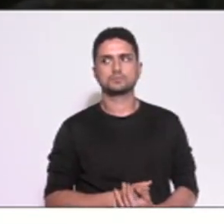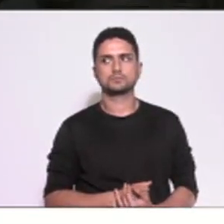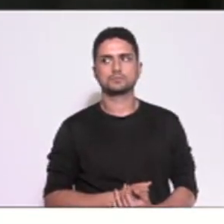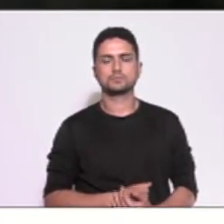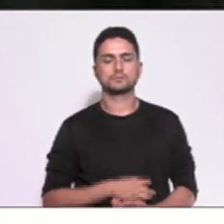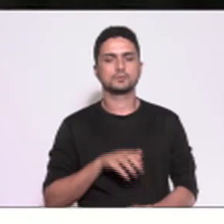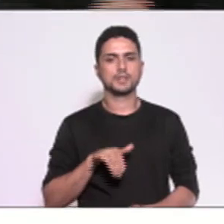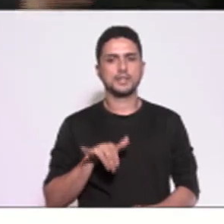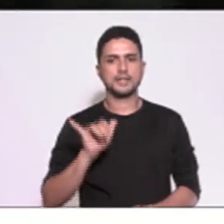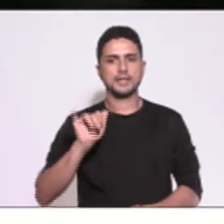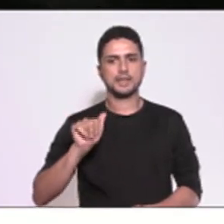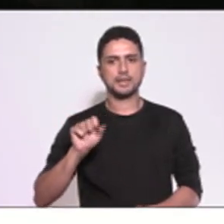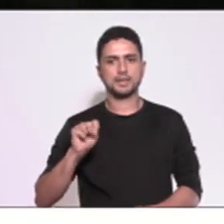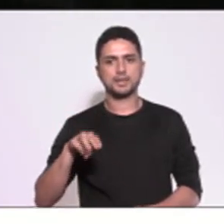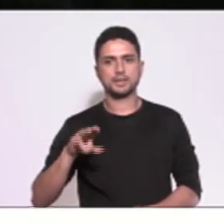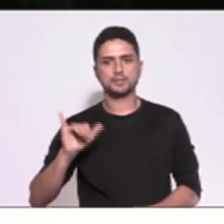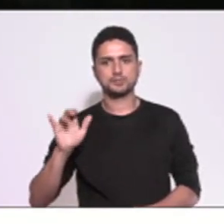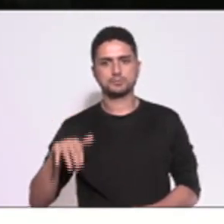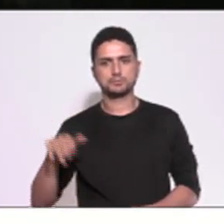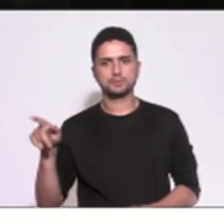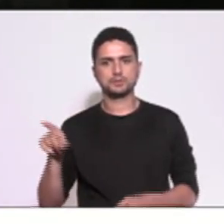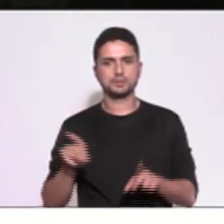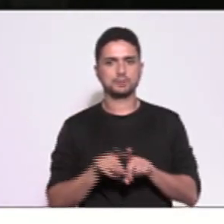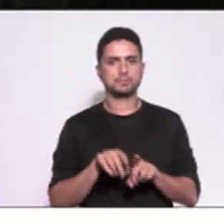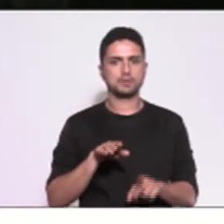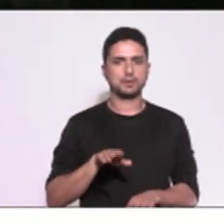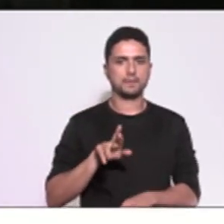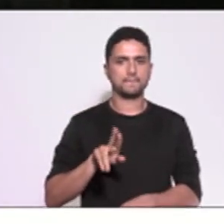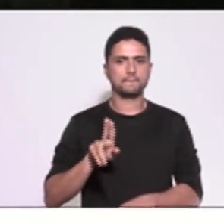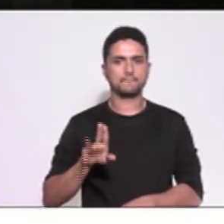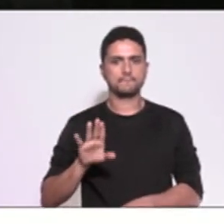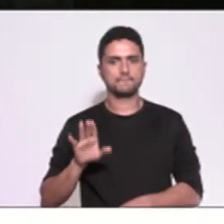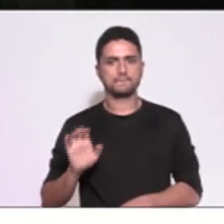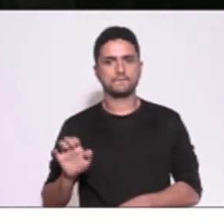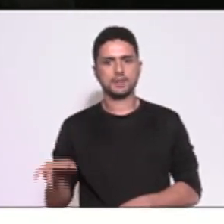A Yasmin e o Bruce, filhos do homenageado.